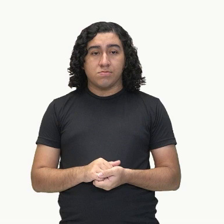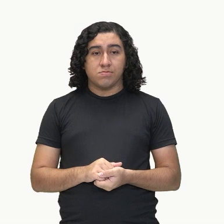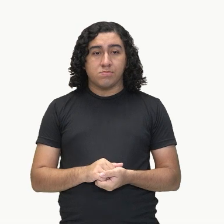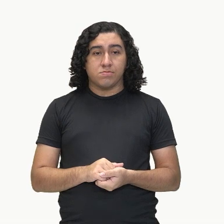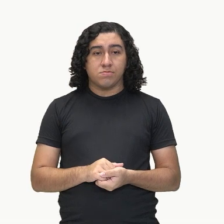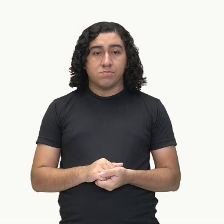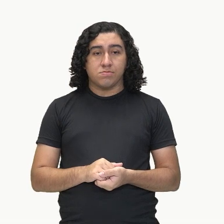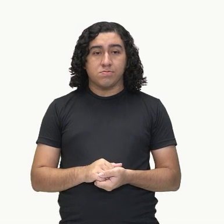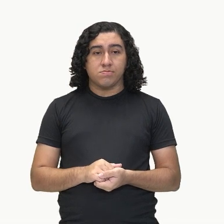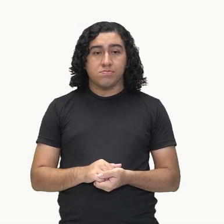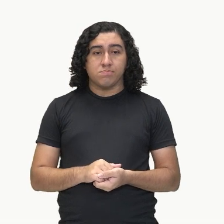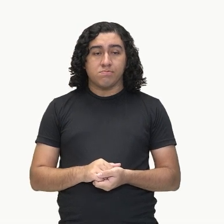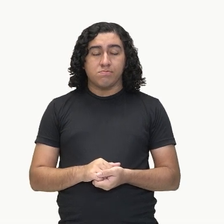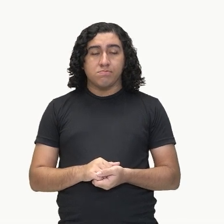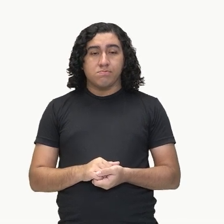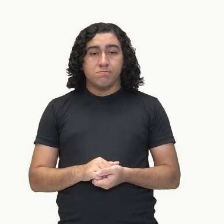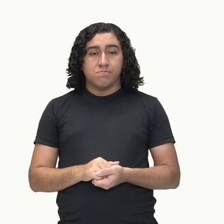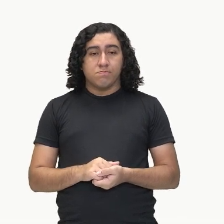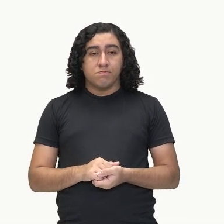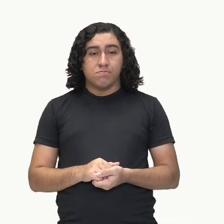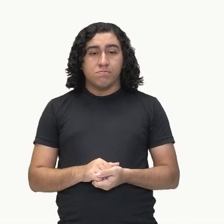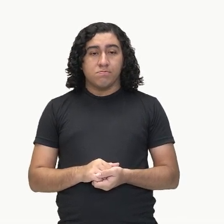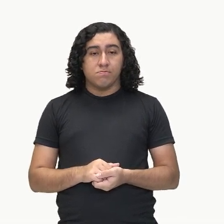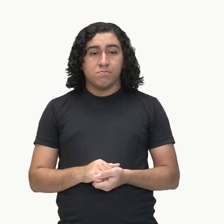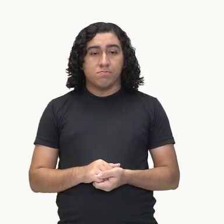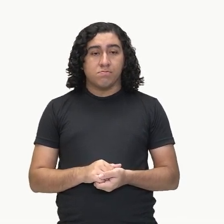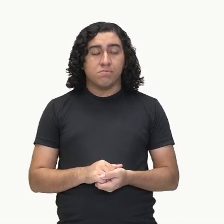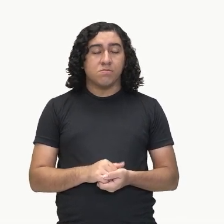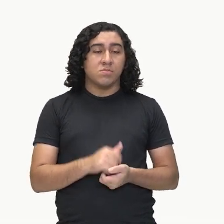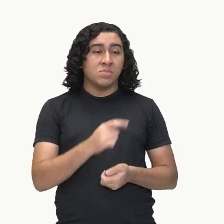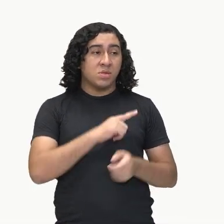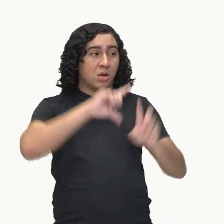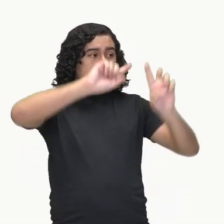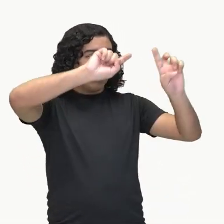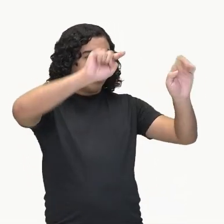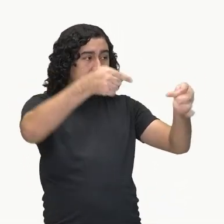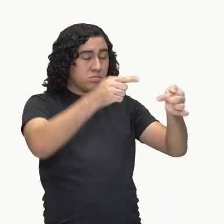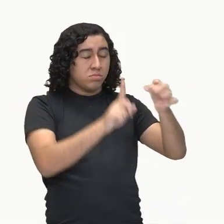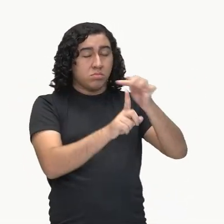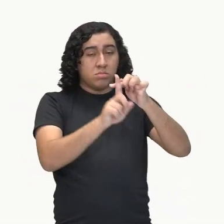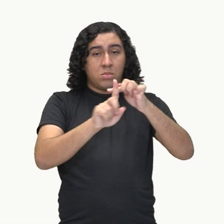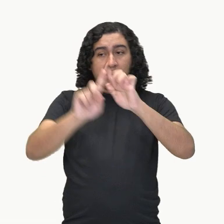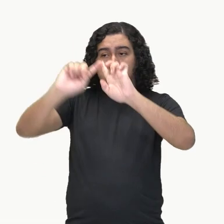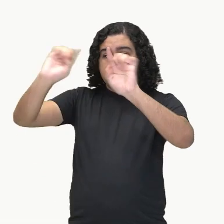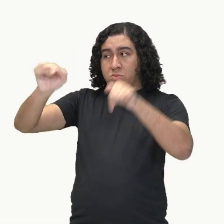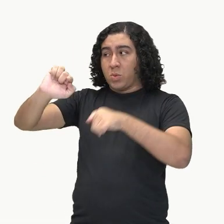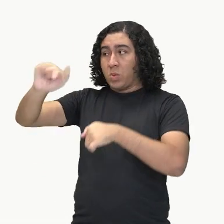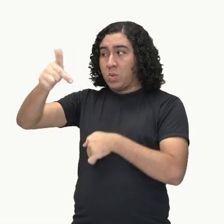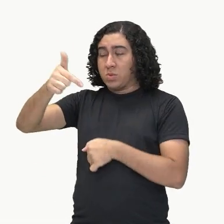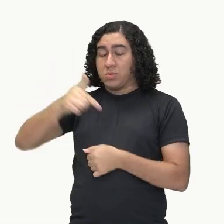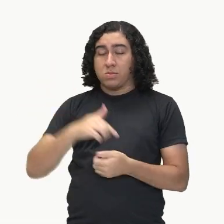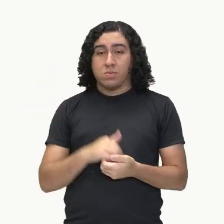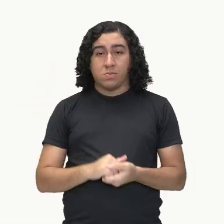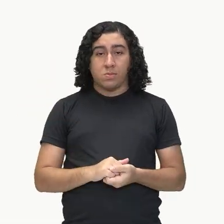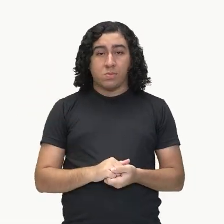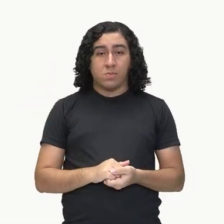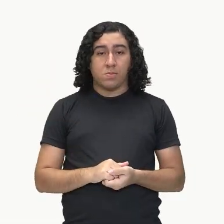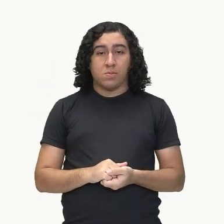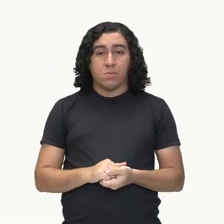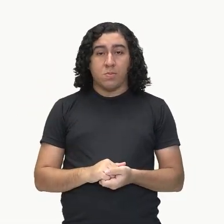nós temos este polinômio sendo adicionado a este segundo